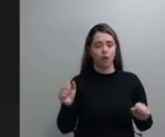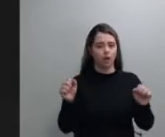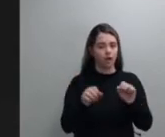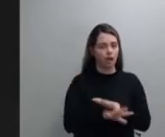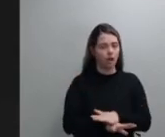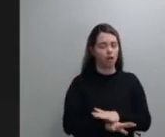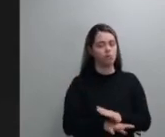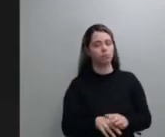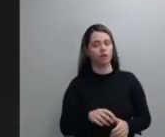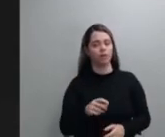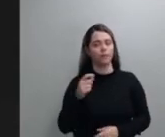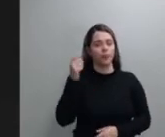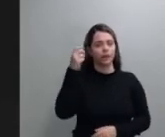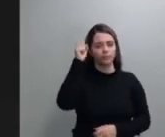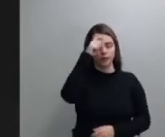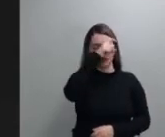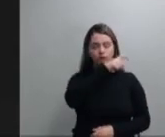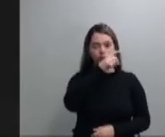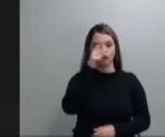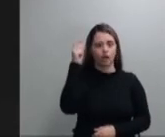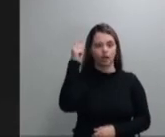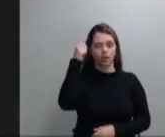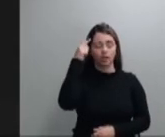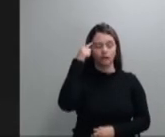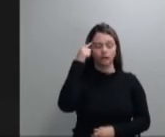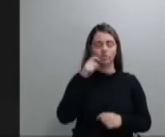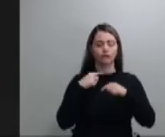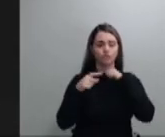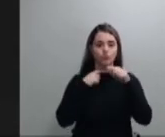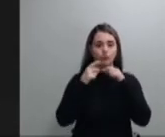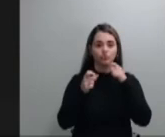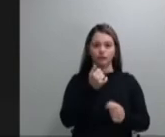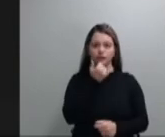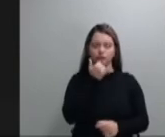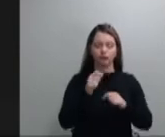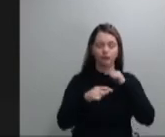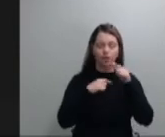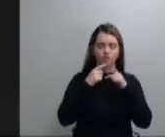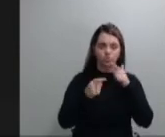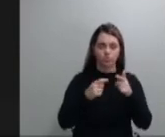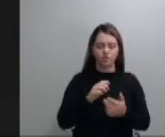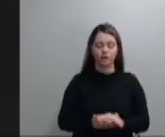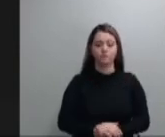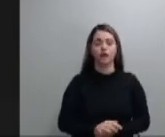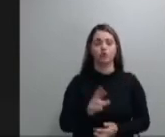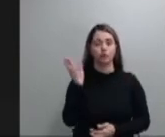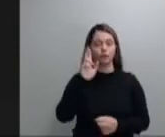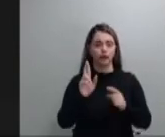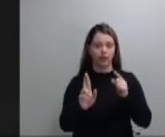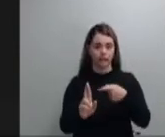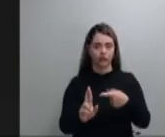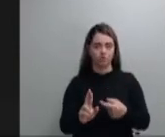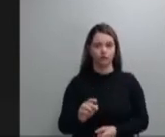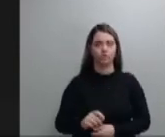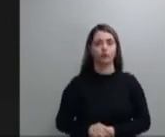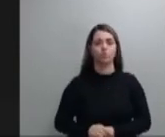divergência do voto apresentado pelo eminente ministro relator Sérgio Poquina o tribunal